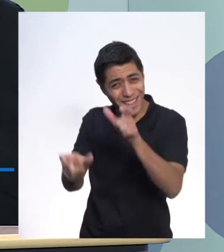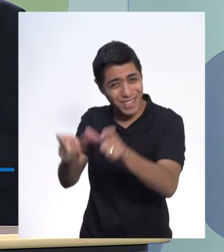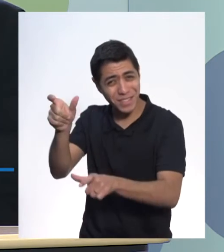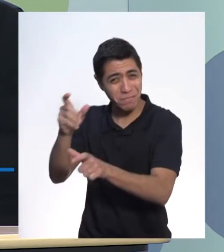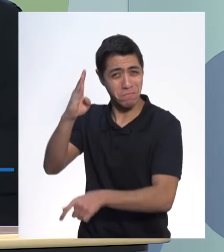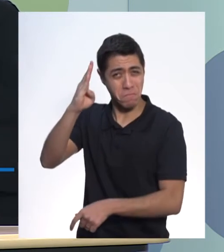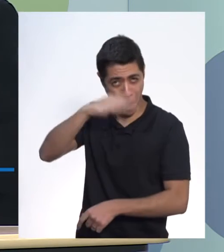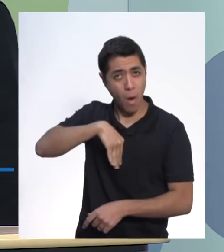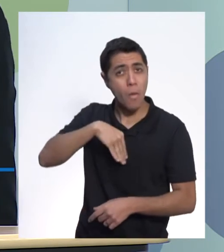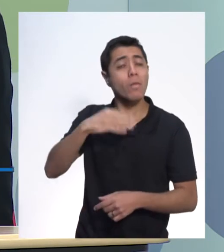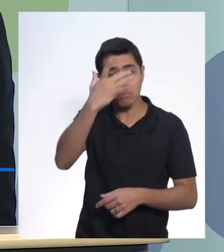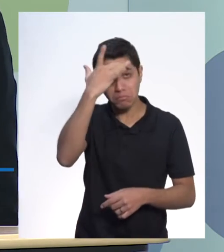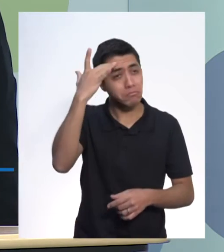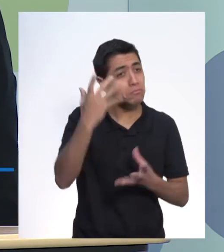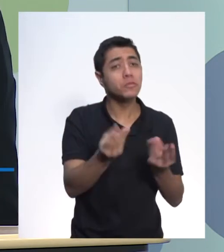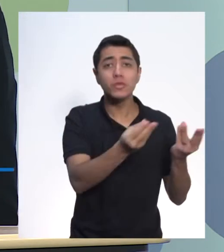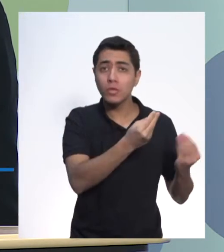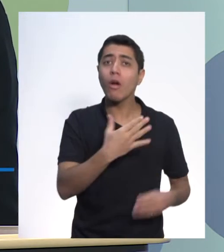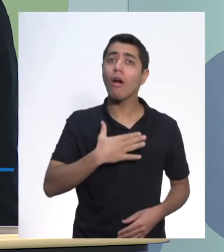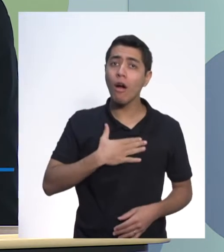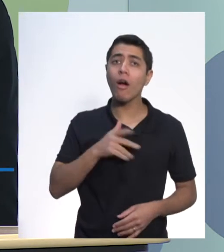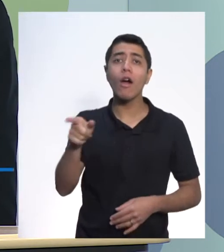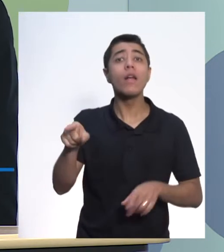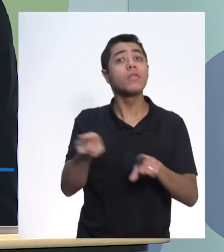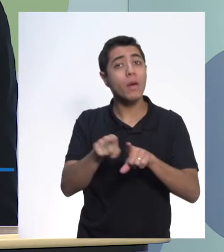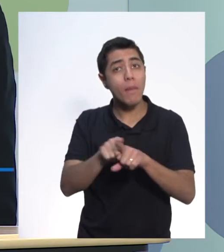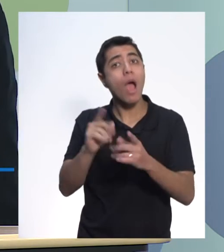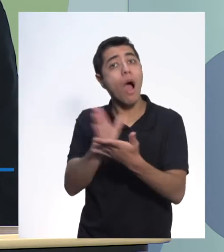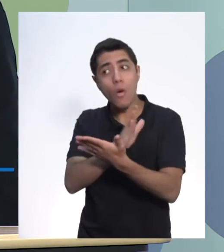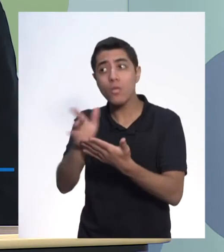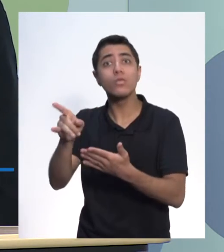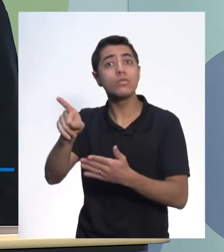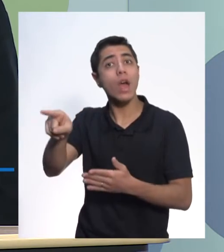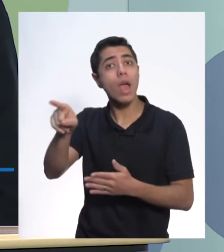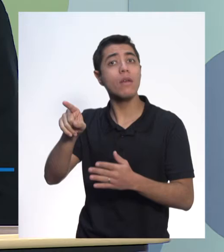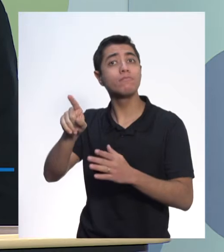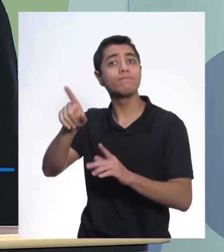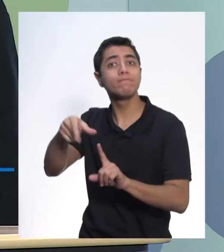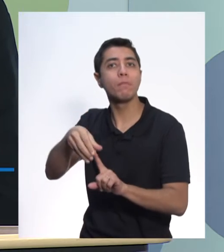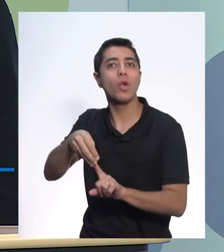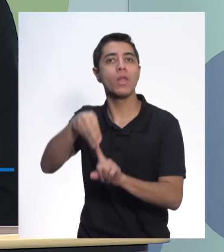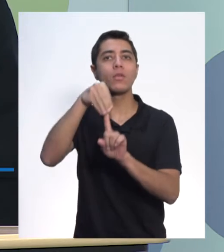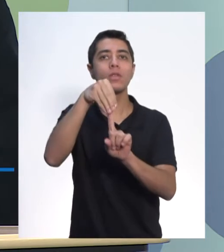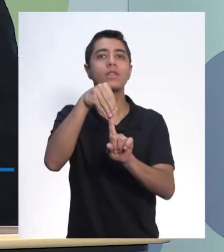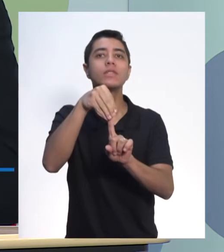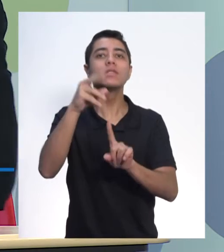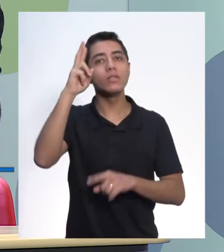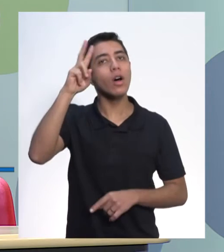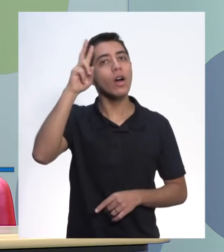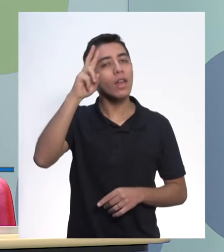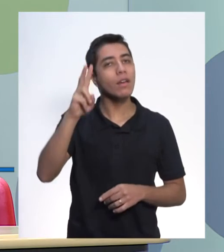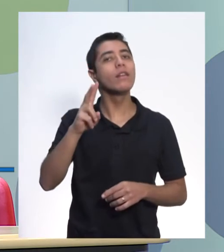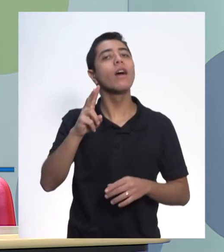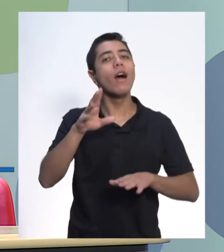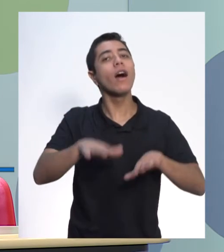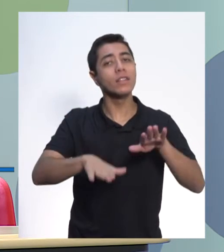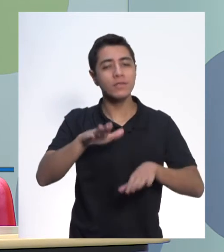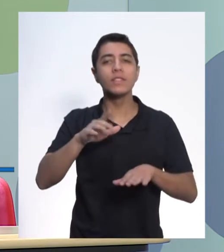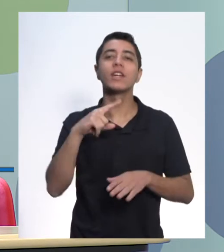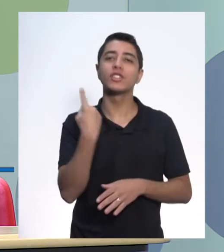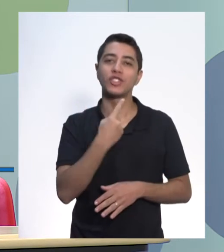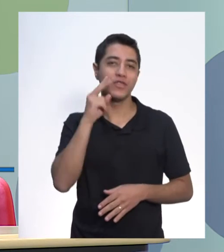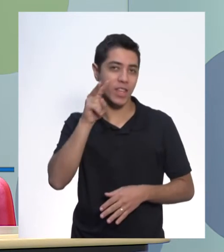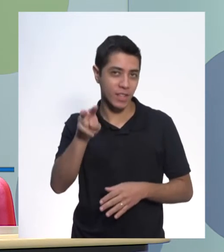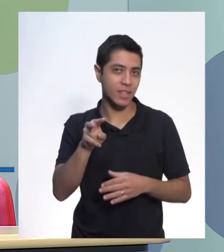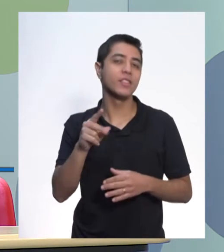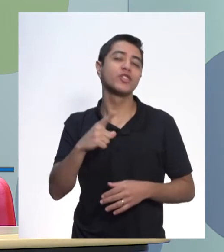até protagonistas de algumas histórias. A gente viu em algumas novelas modelo acontecendo, né? Alguém que era para ser um vilão acabou se tornando um herói. A gente tem Star